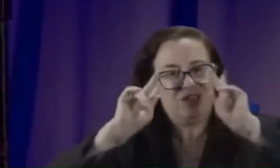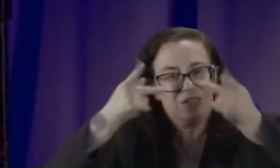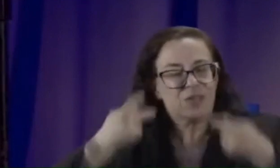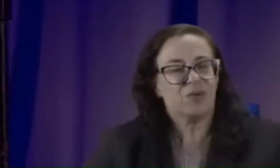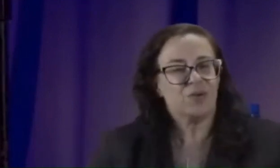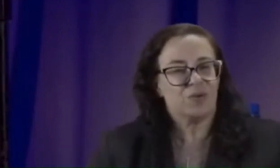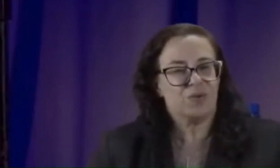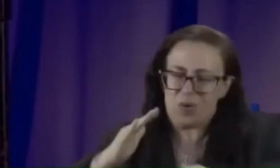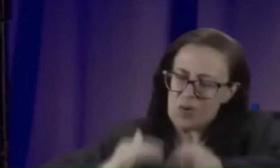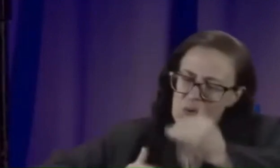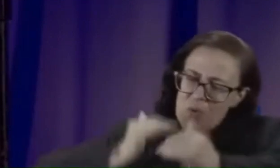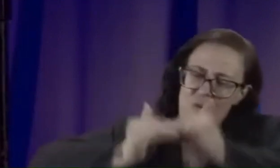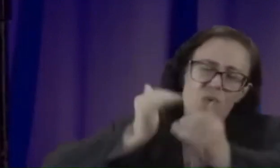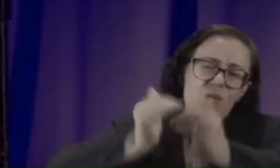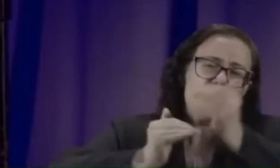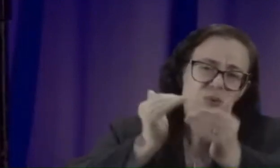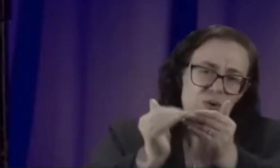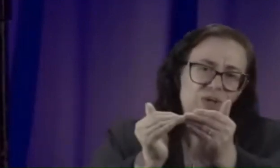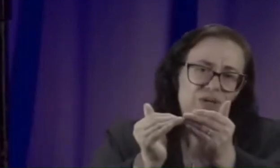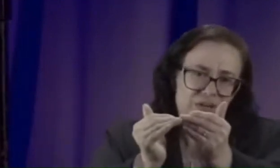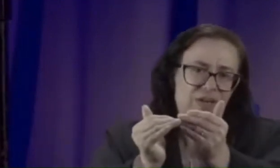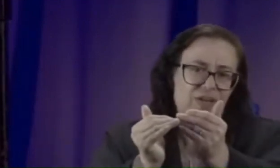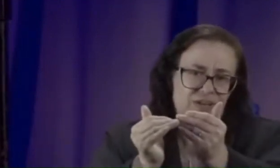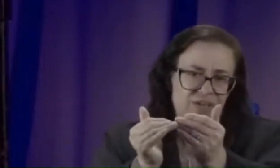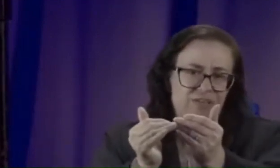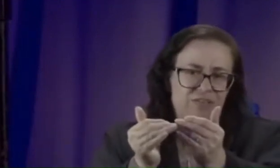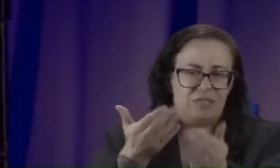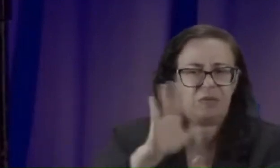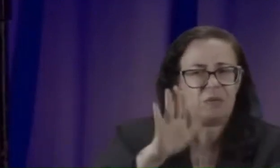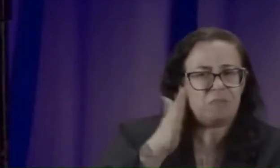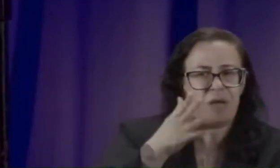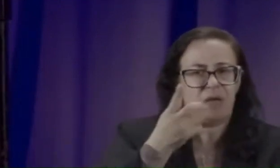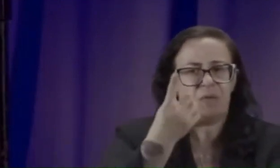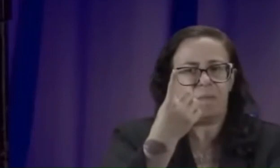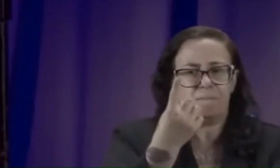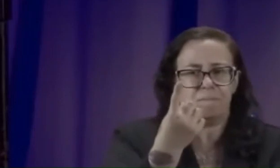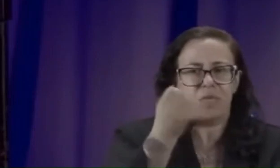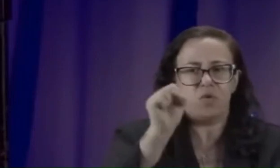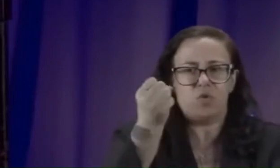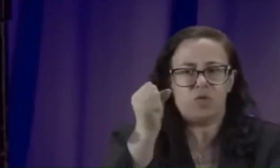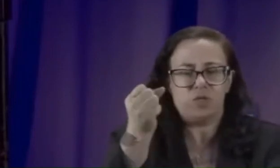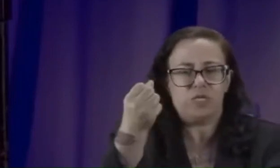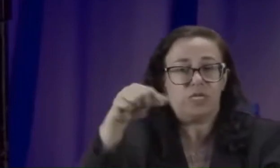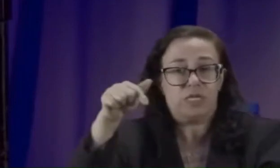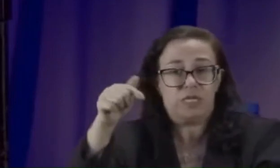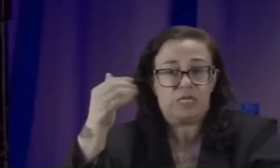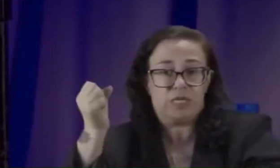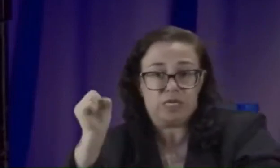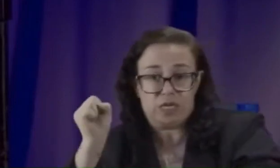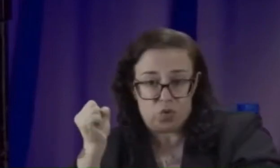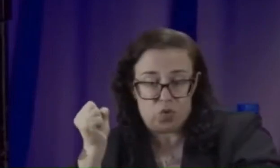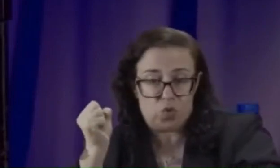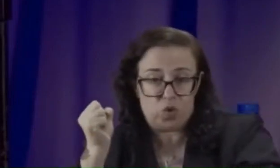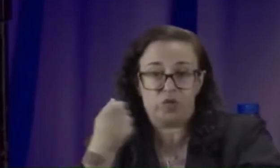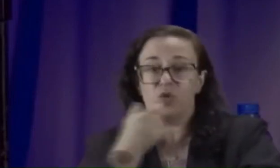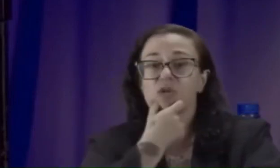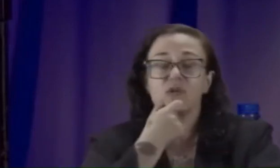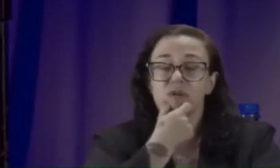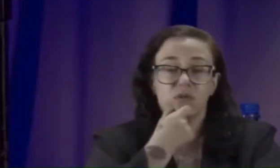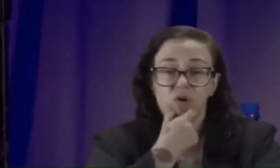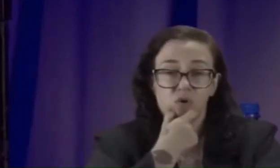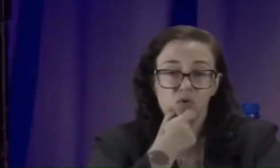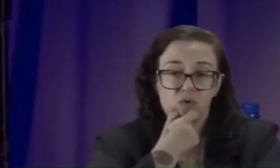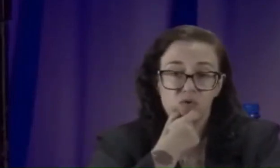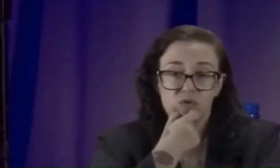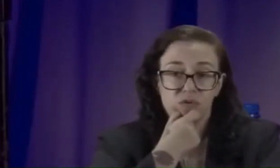O progresso é terrível. Por volta de 1878, em Londres, um